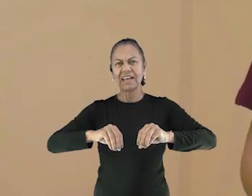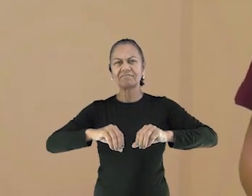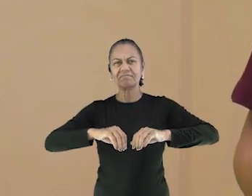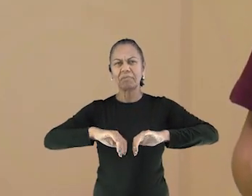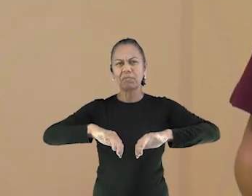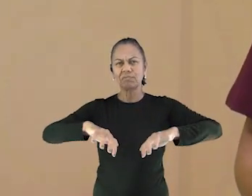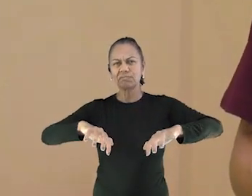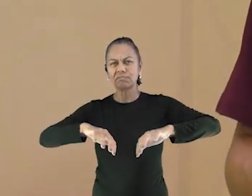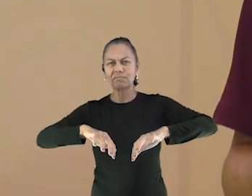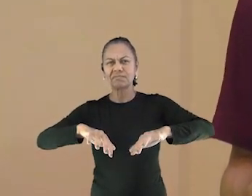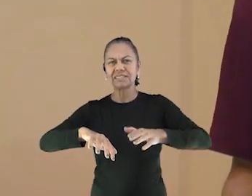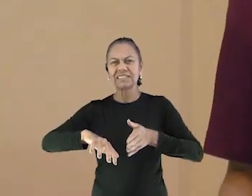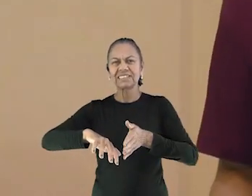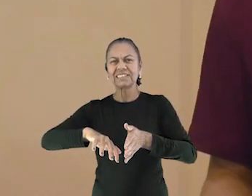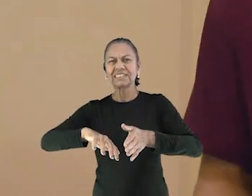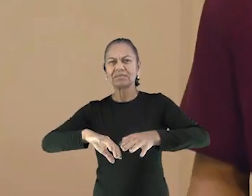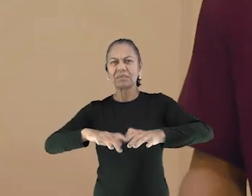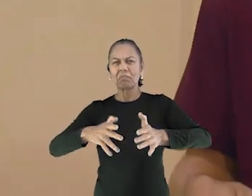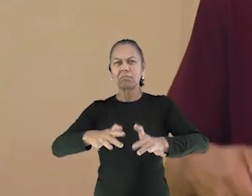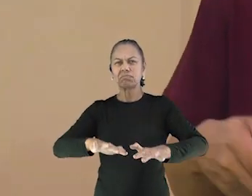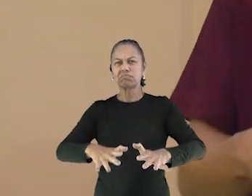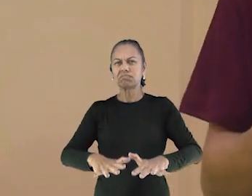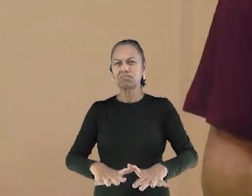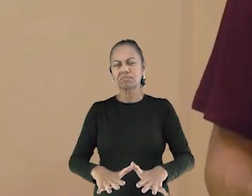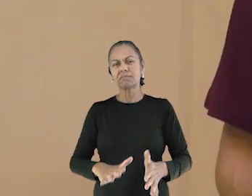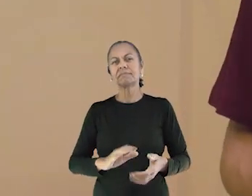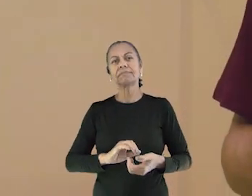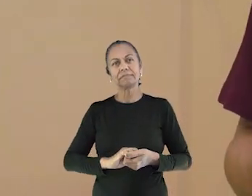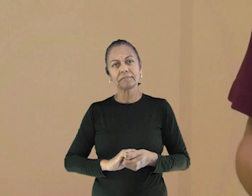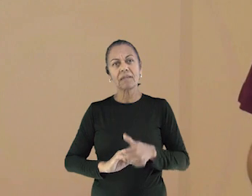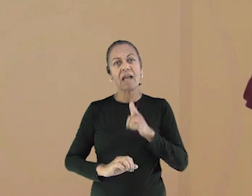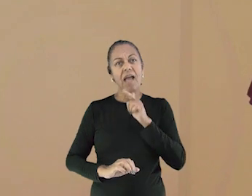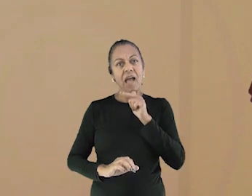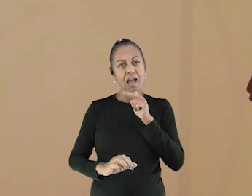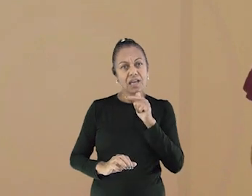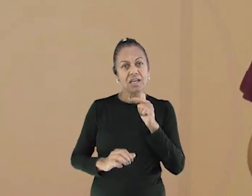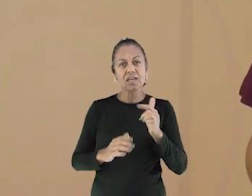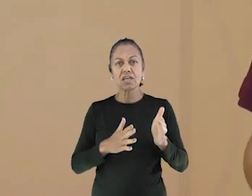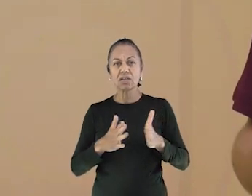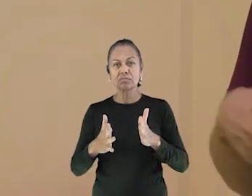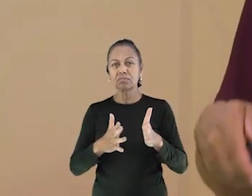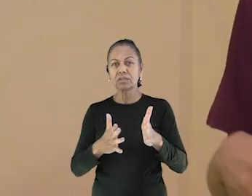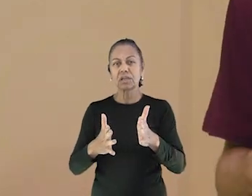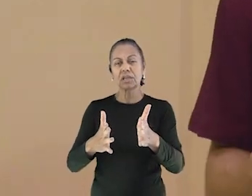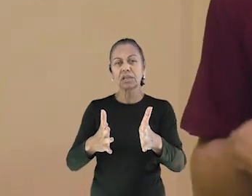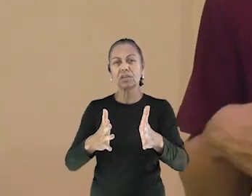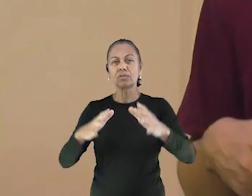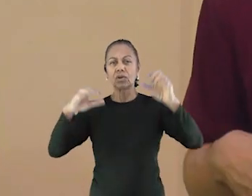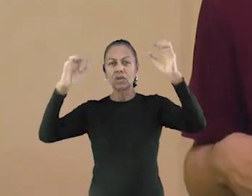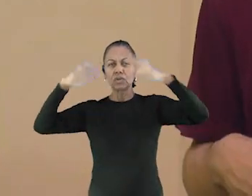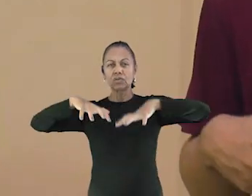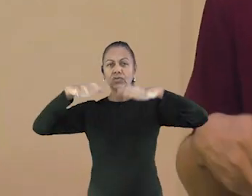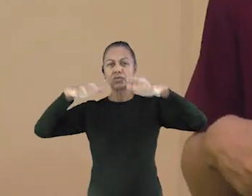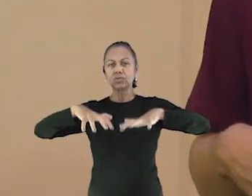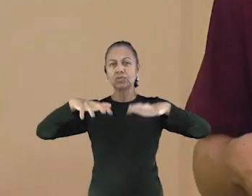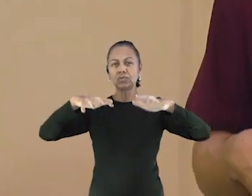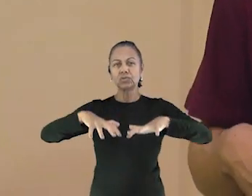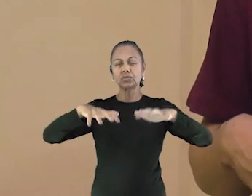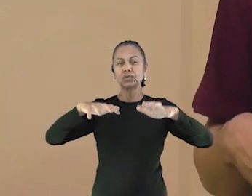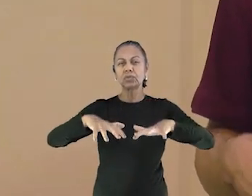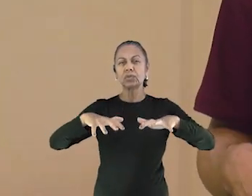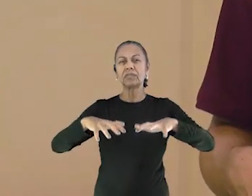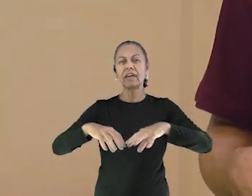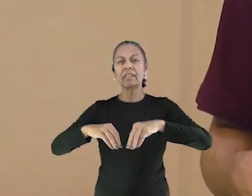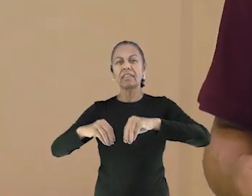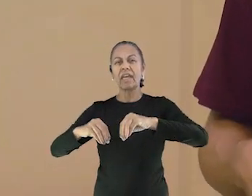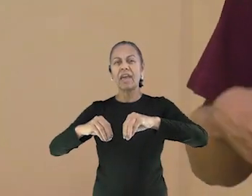árvores, as margens desses rios acabam não se sustentando com a chuva e um grande volume de terra acaba indo para o